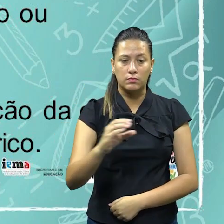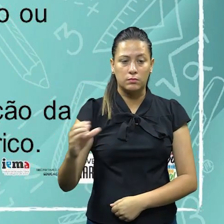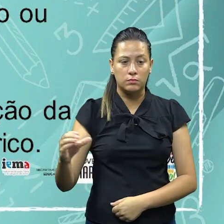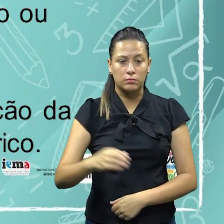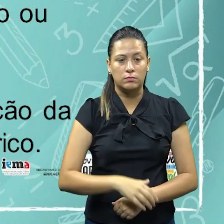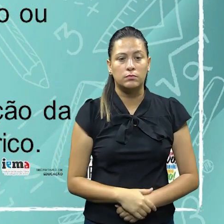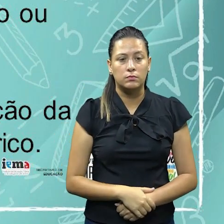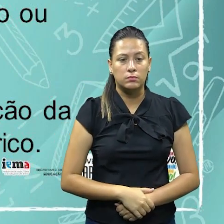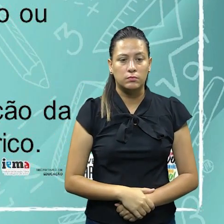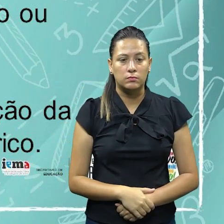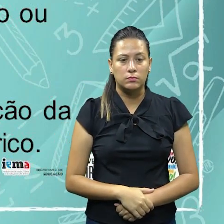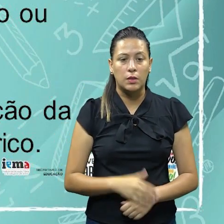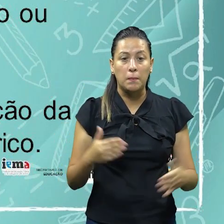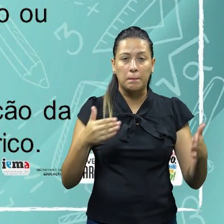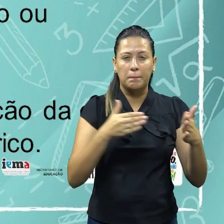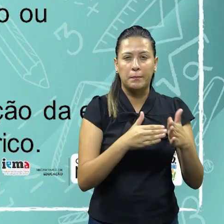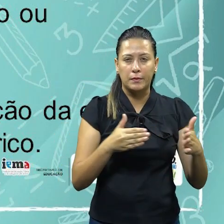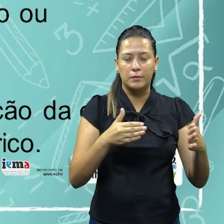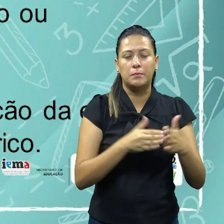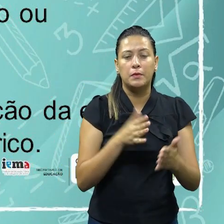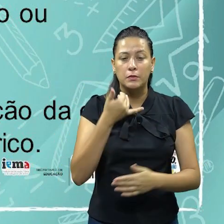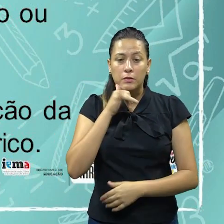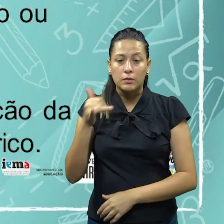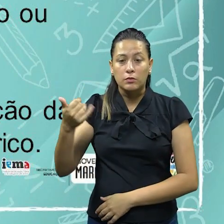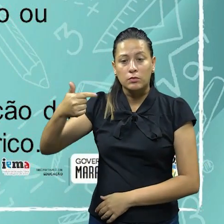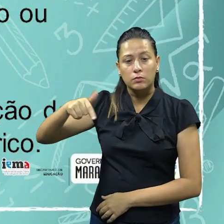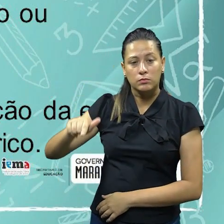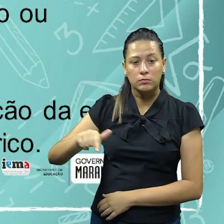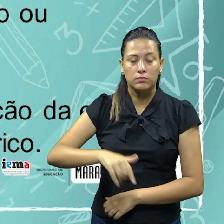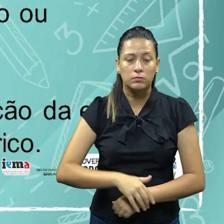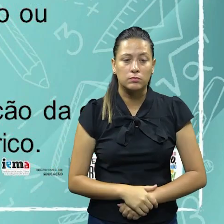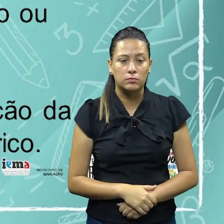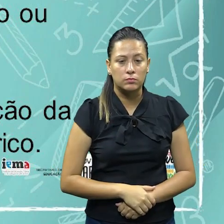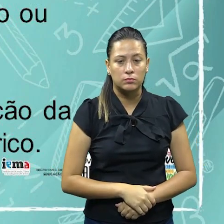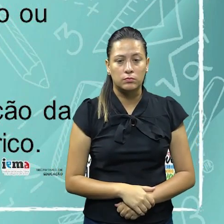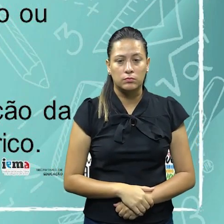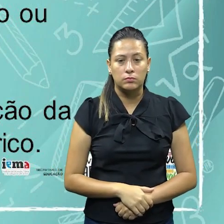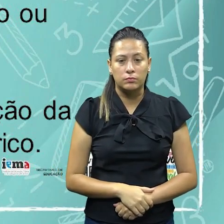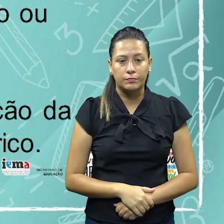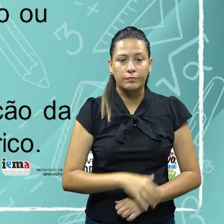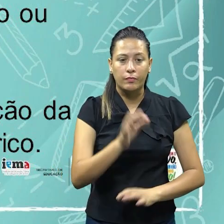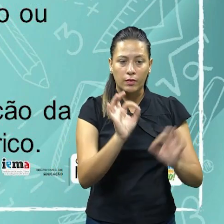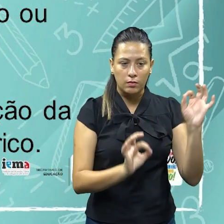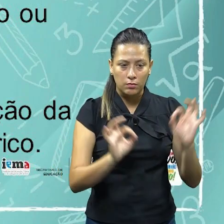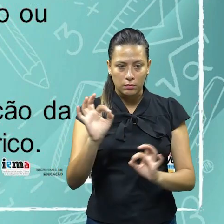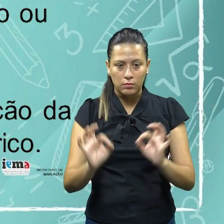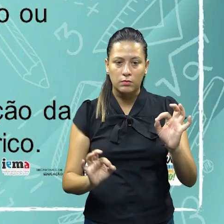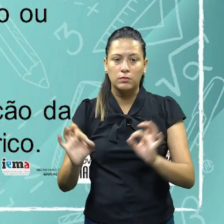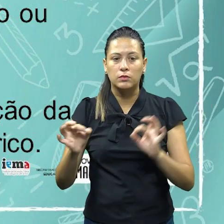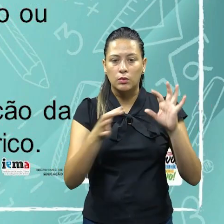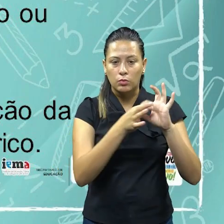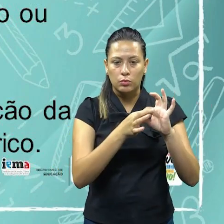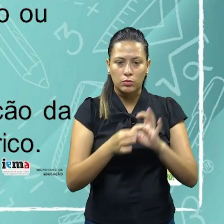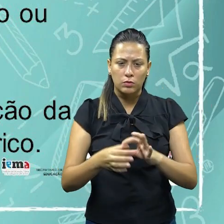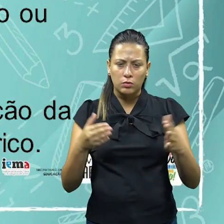Impedimento de reenergização é o estabelecimento de condições que impedem